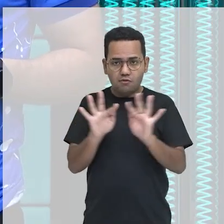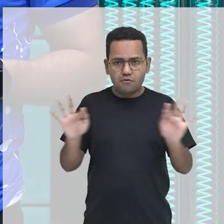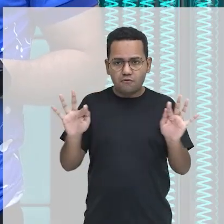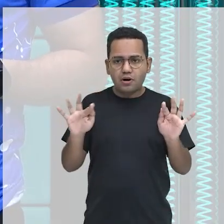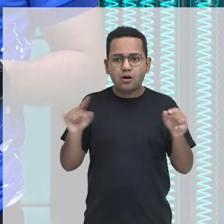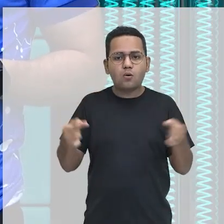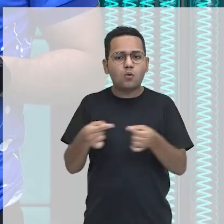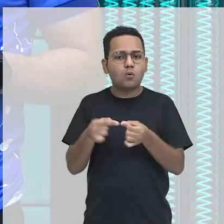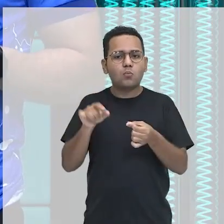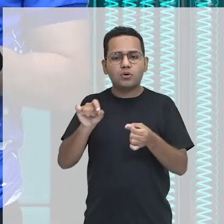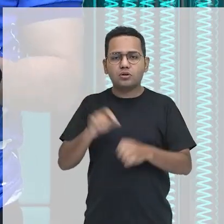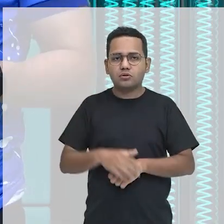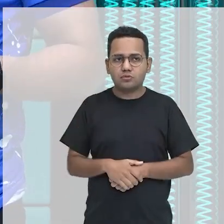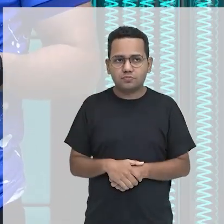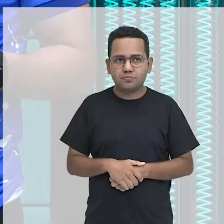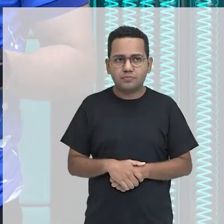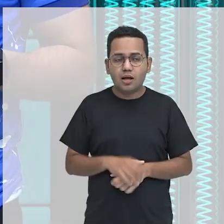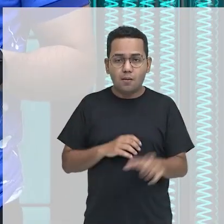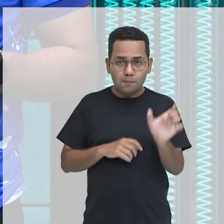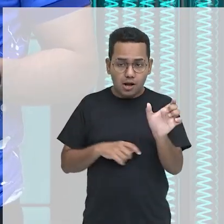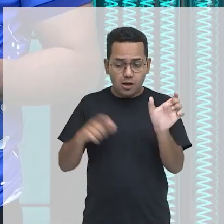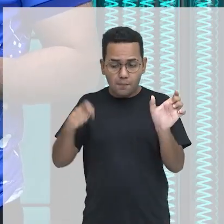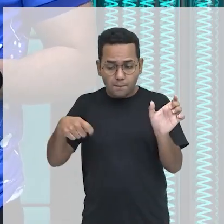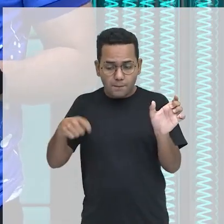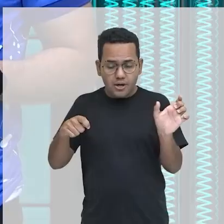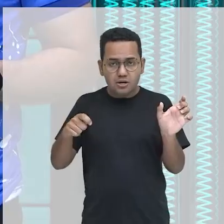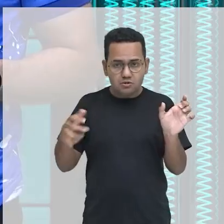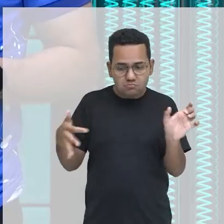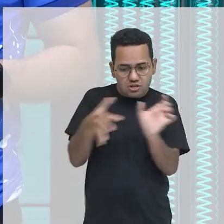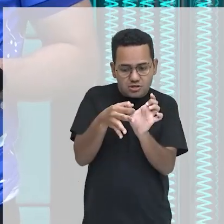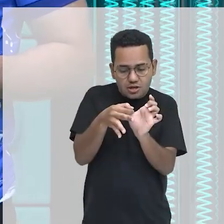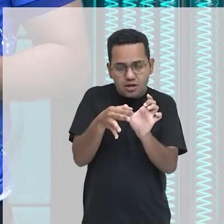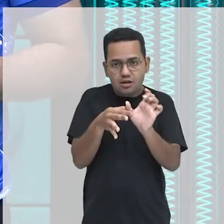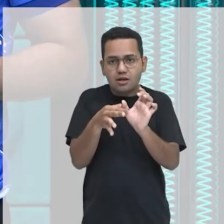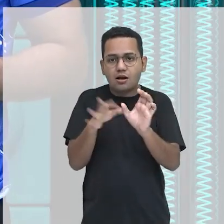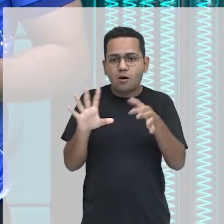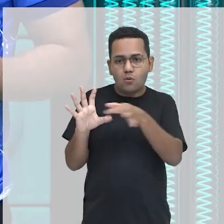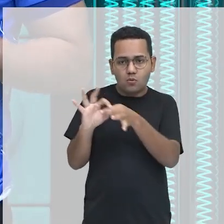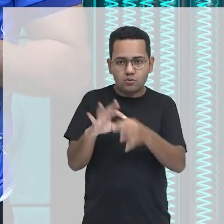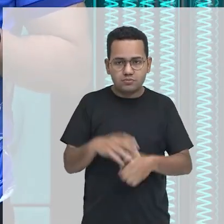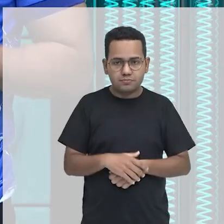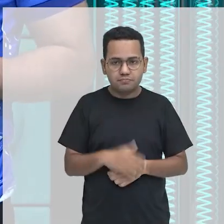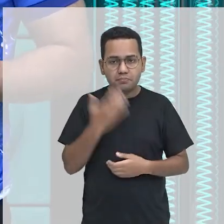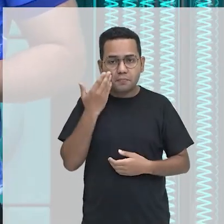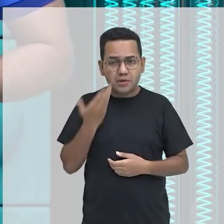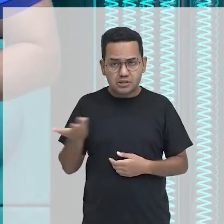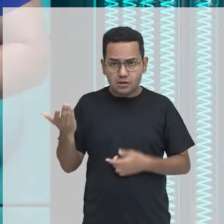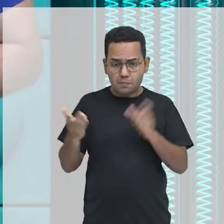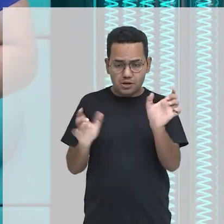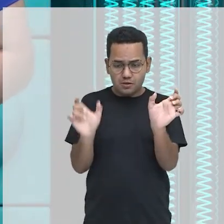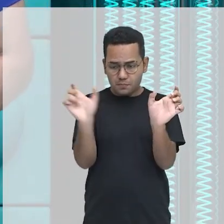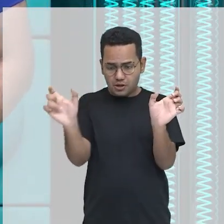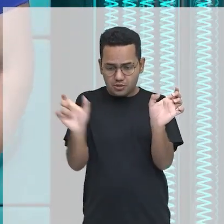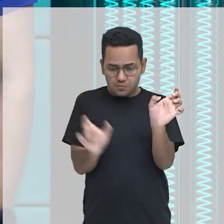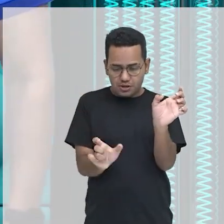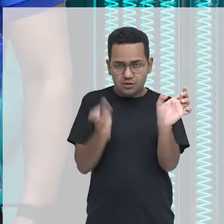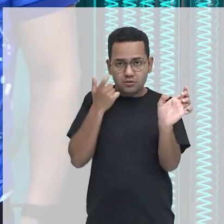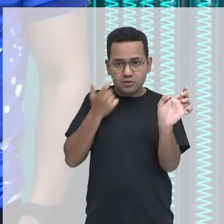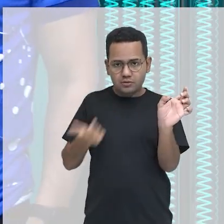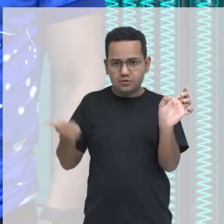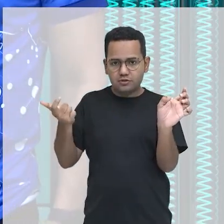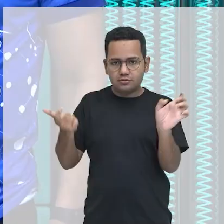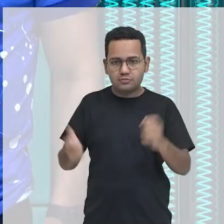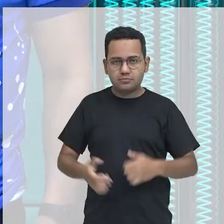aqui depende desse contexto, dessa ideia que ela vai passar. Preste atenção nas palavras conectivas, tá? Então,